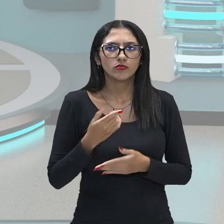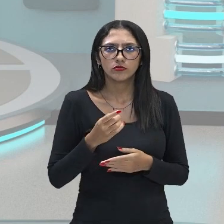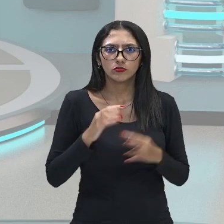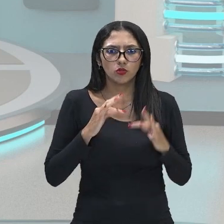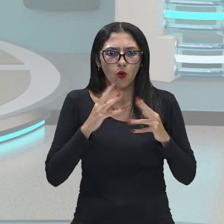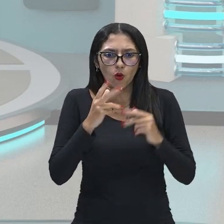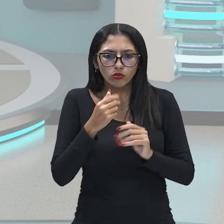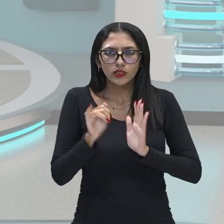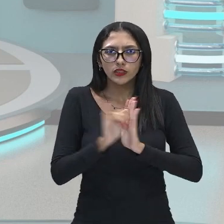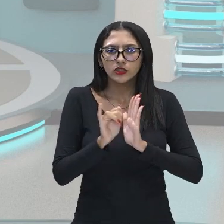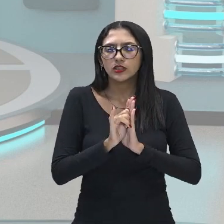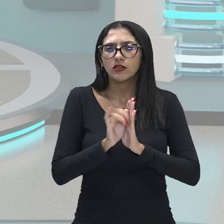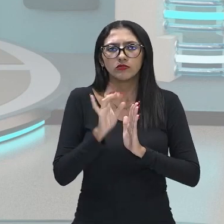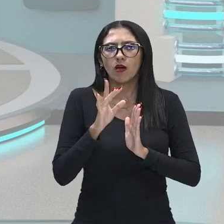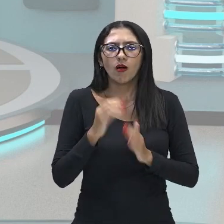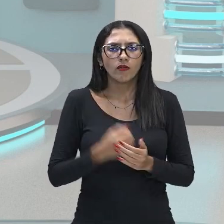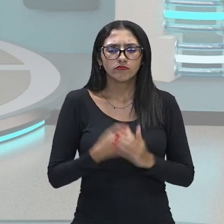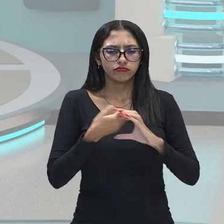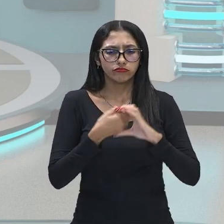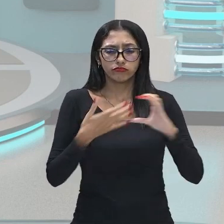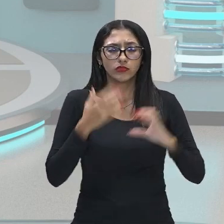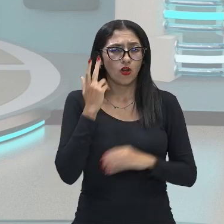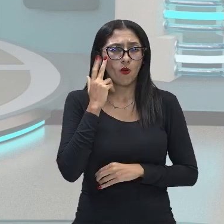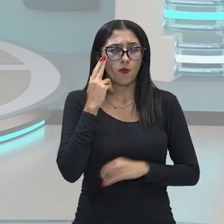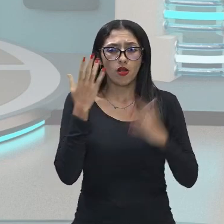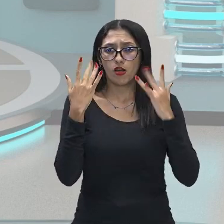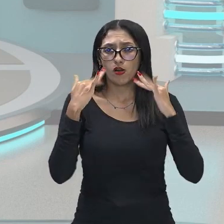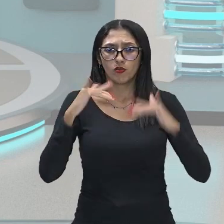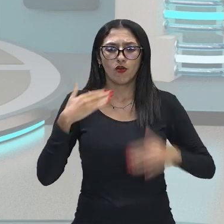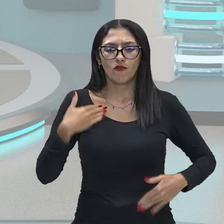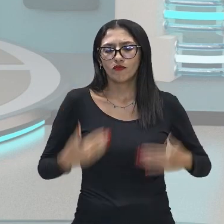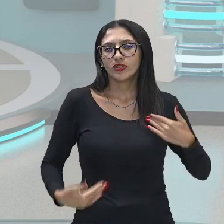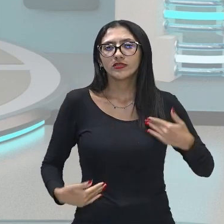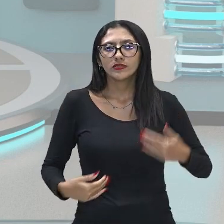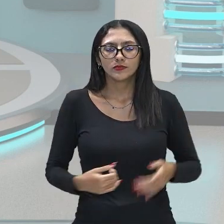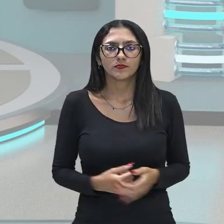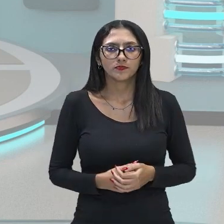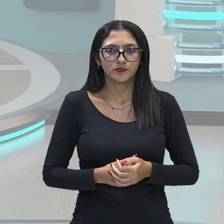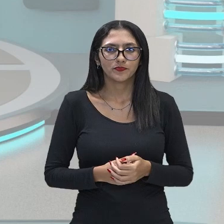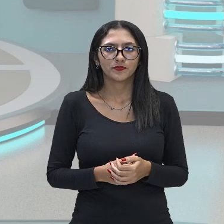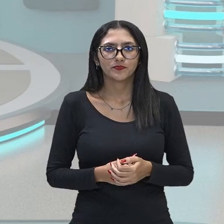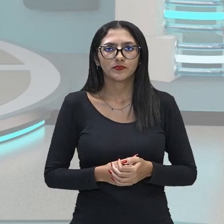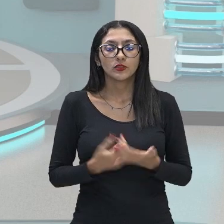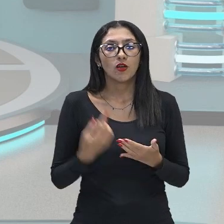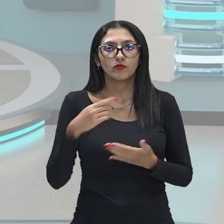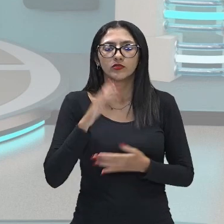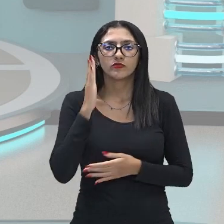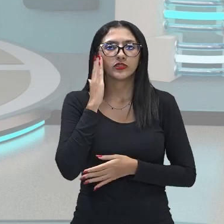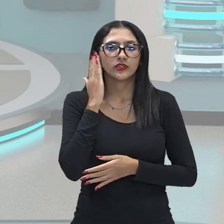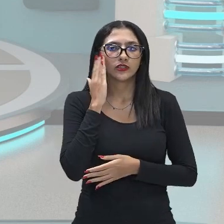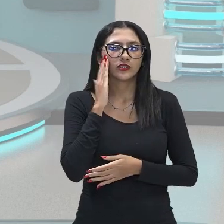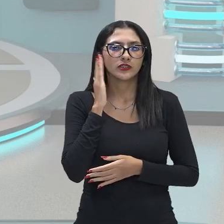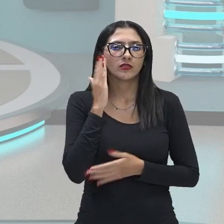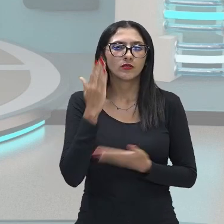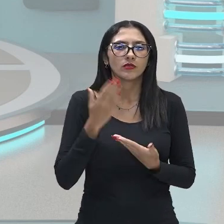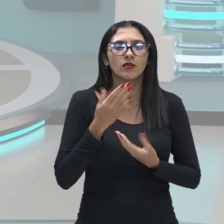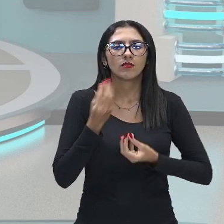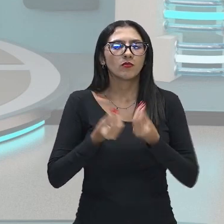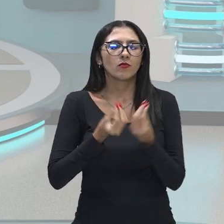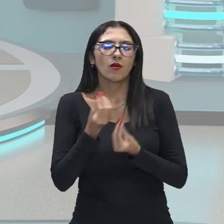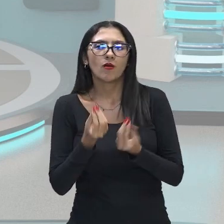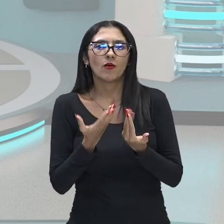identidade são apenas características físicas e a gente vai ter oportunidade de entender eh qual a nomenclatura